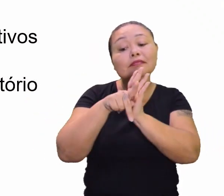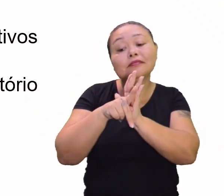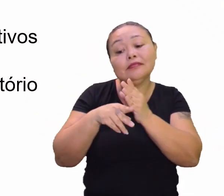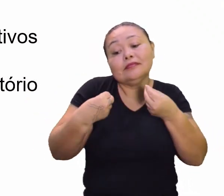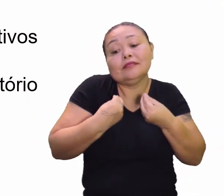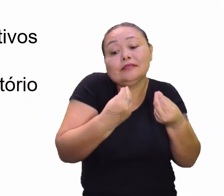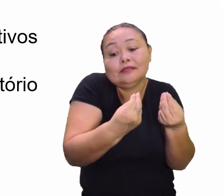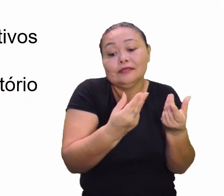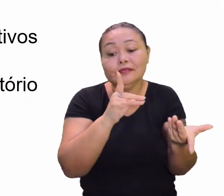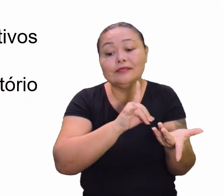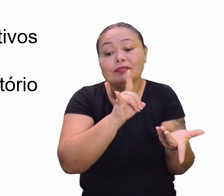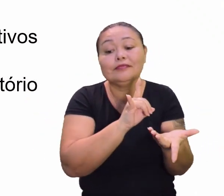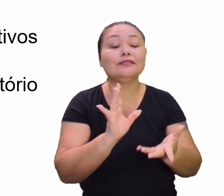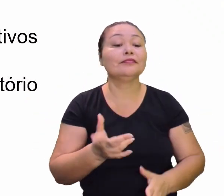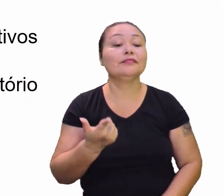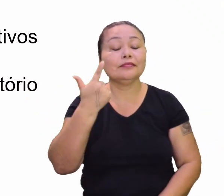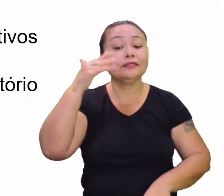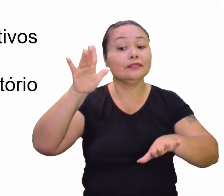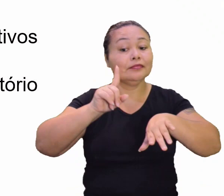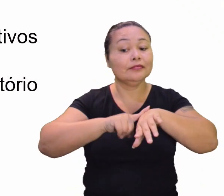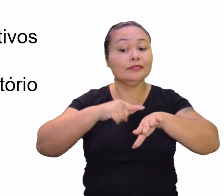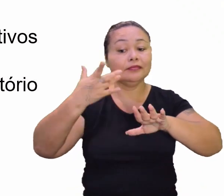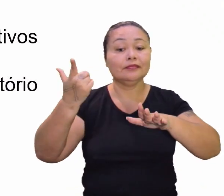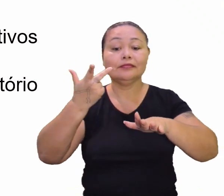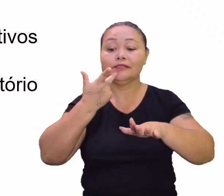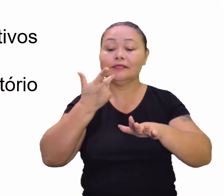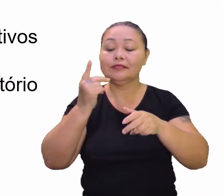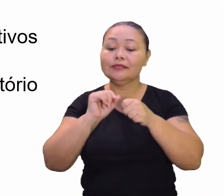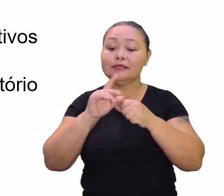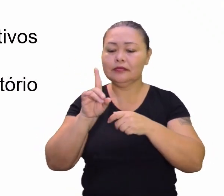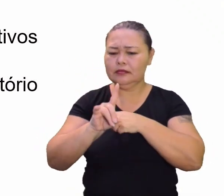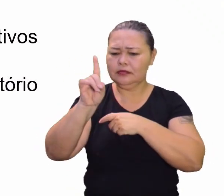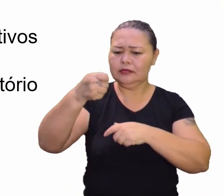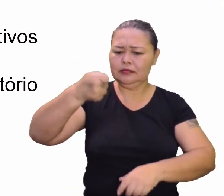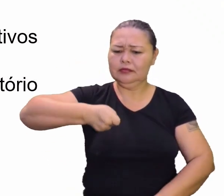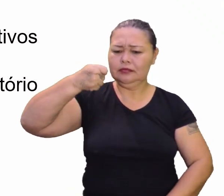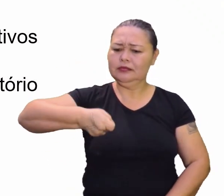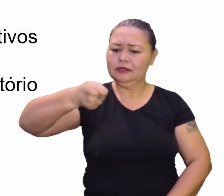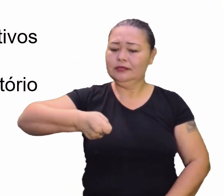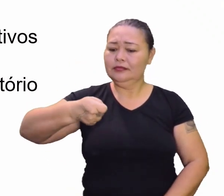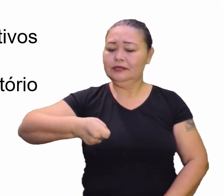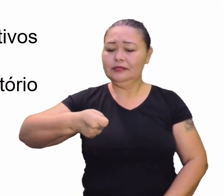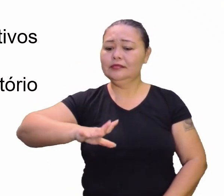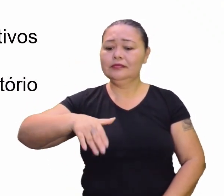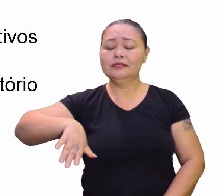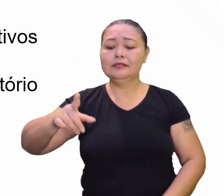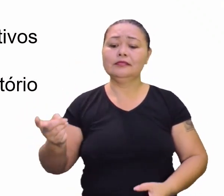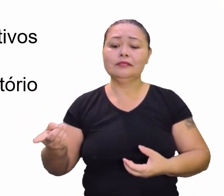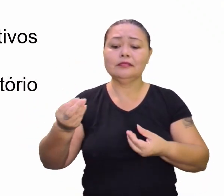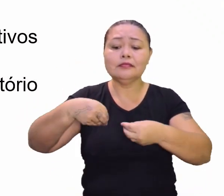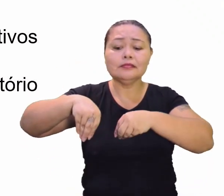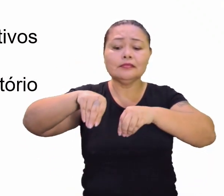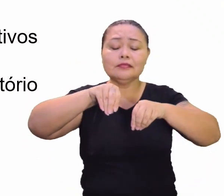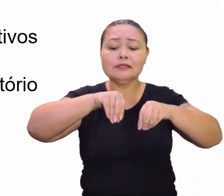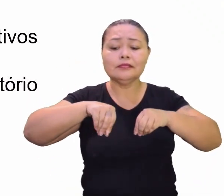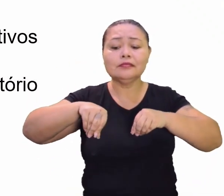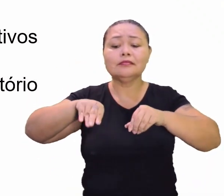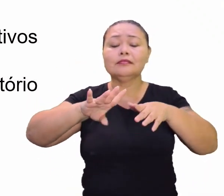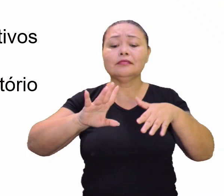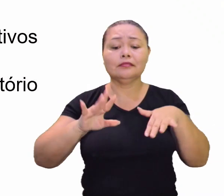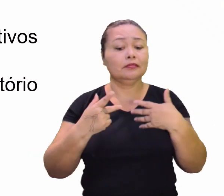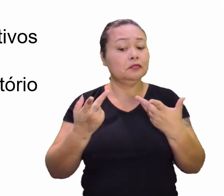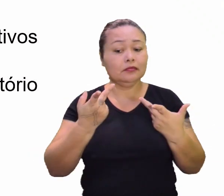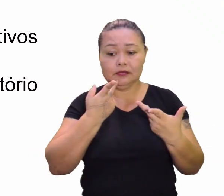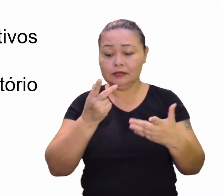professor? Vamos lá. Em algum momento, Rogério, você falou que a Bolívia estava insistindo na devolução de